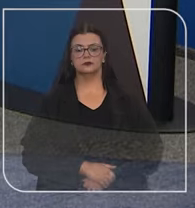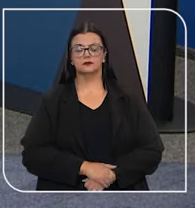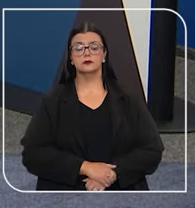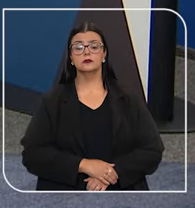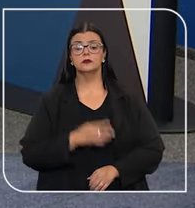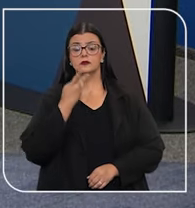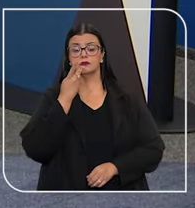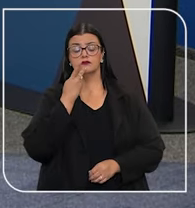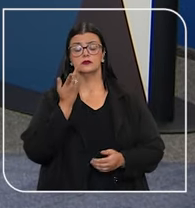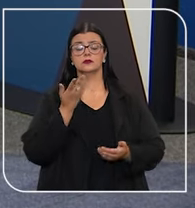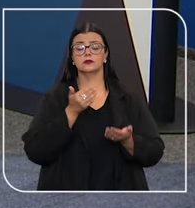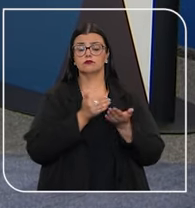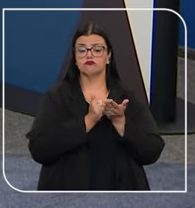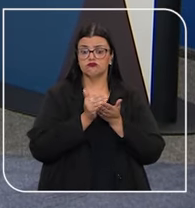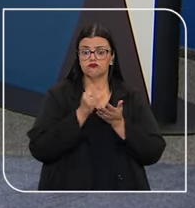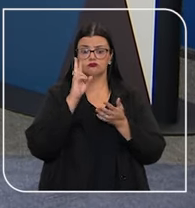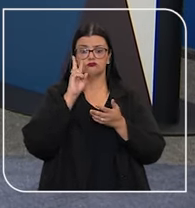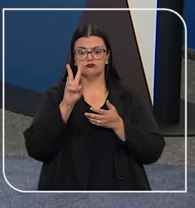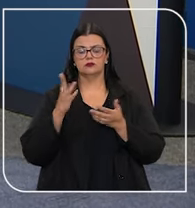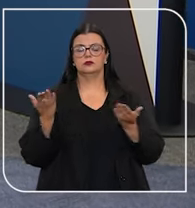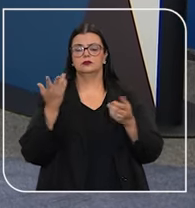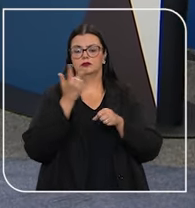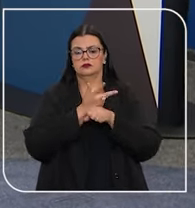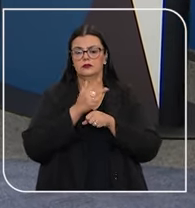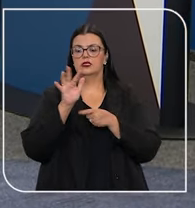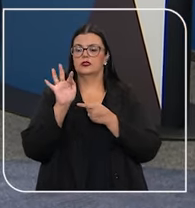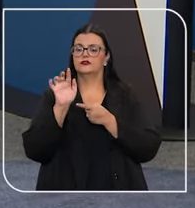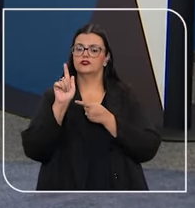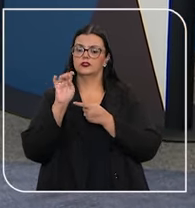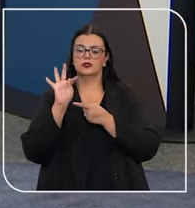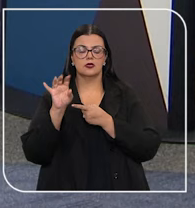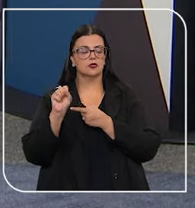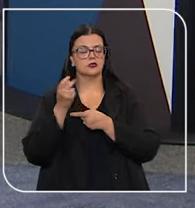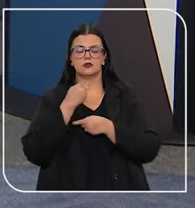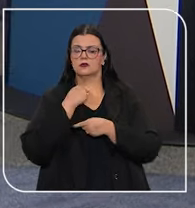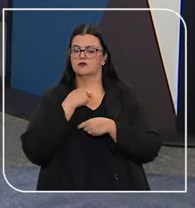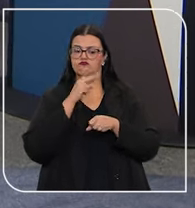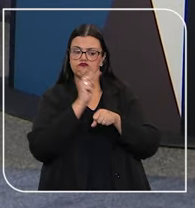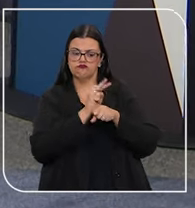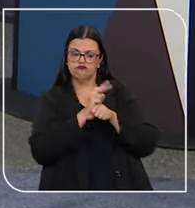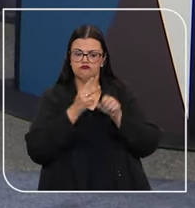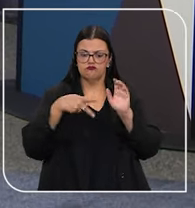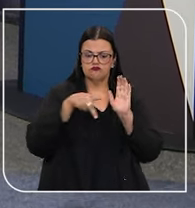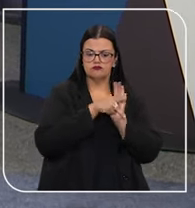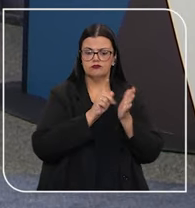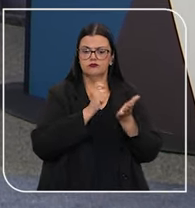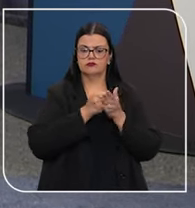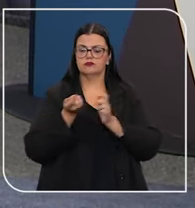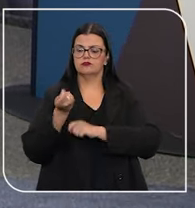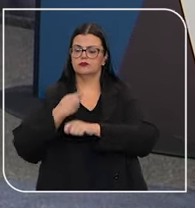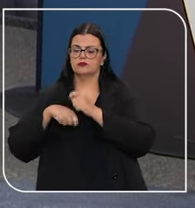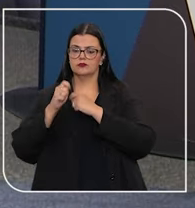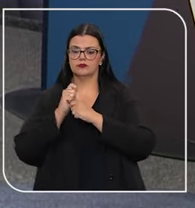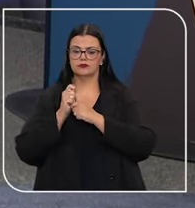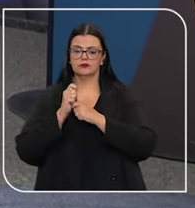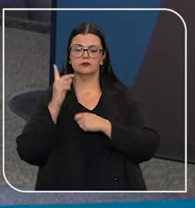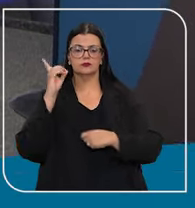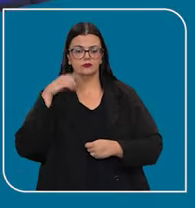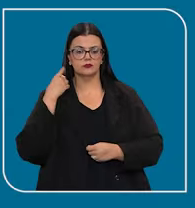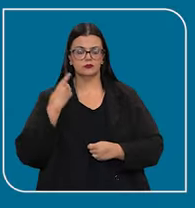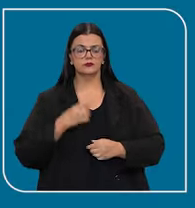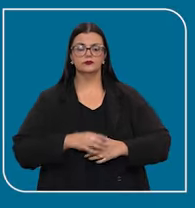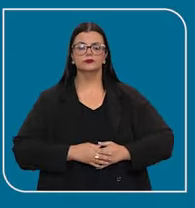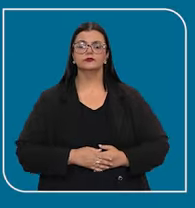Cidadania você vai ver nesta edição FGTS não pode ser penhorado para pagamento de honorários